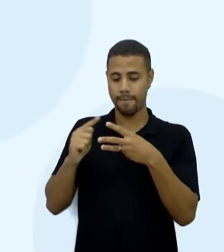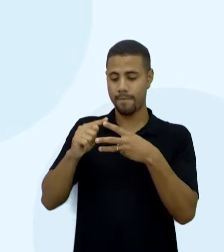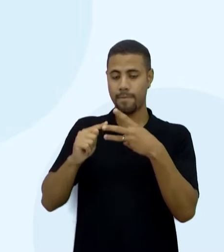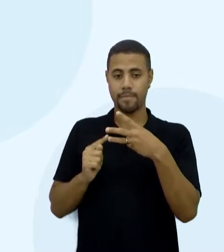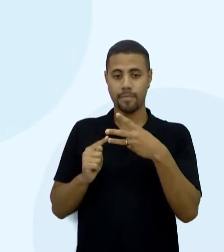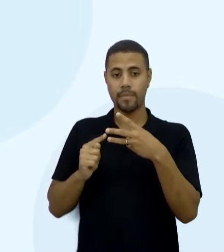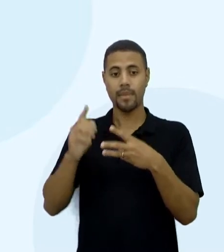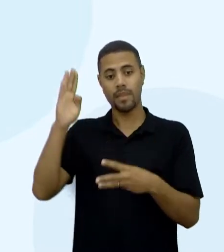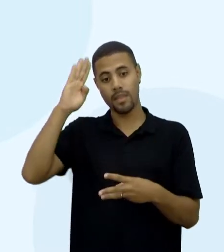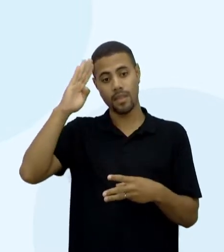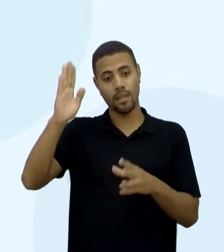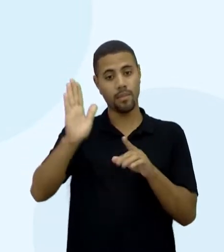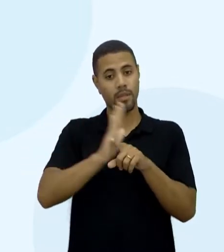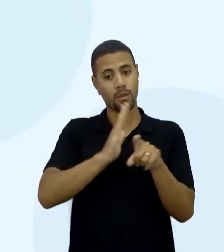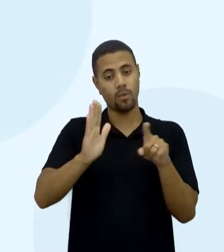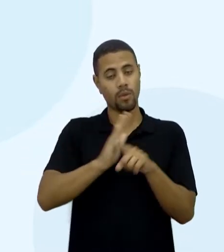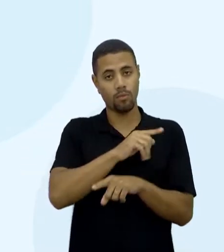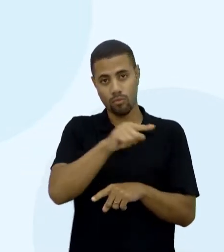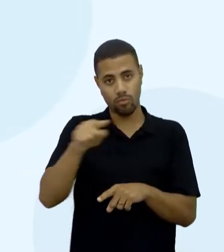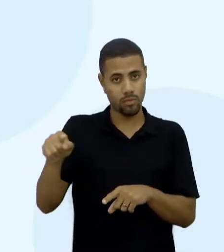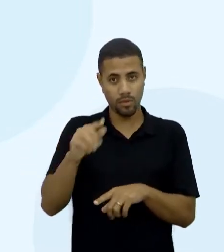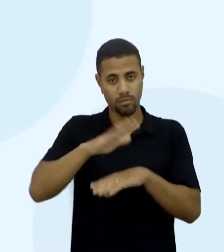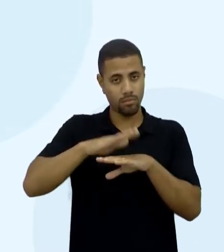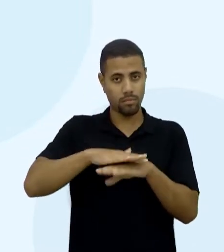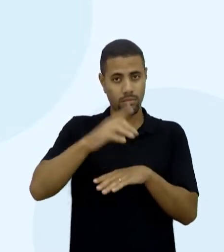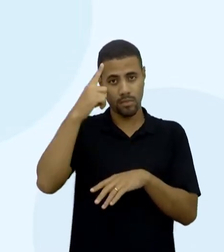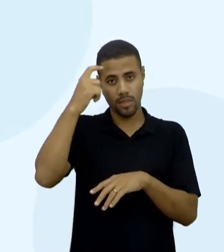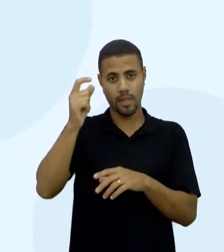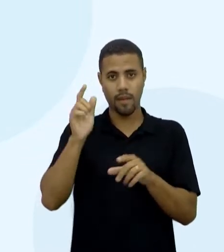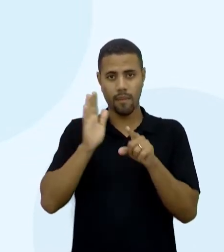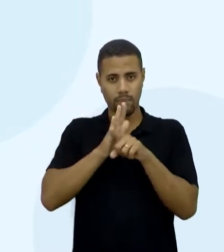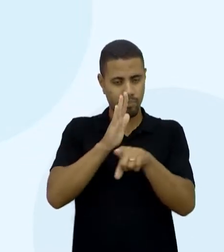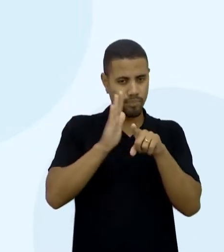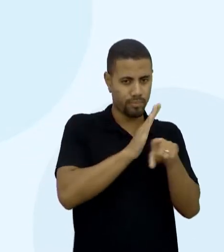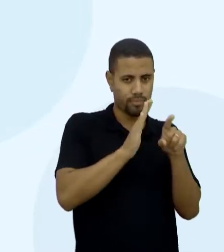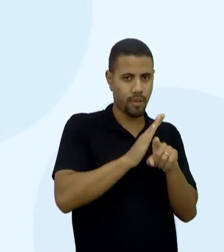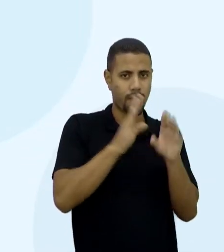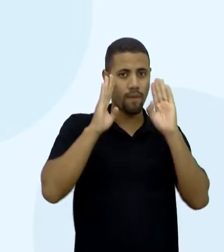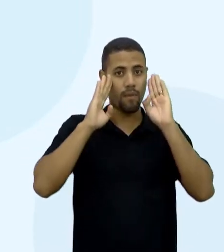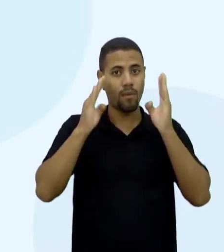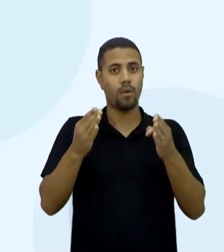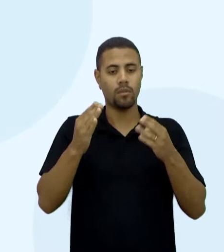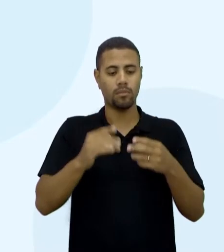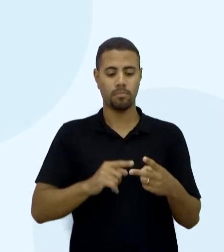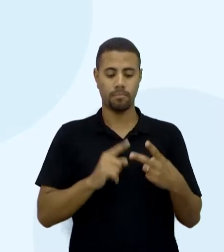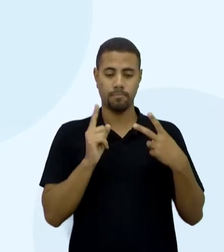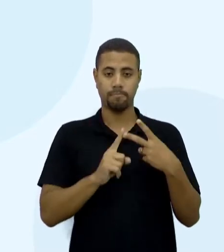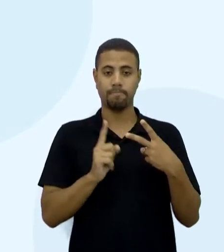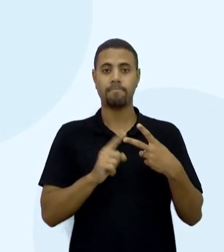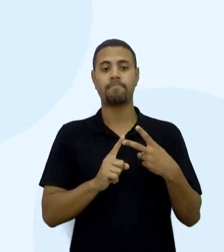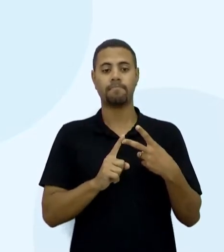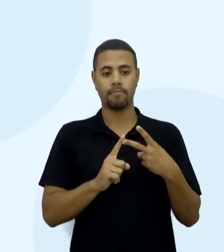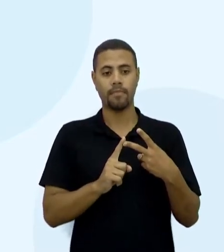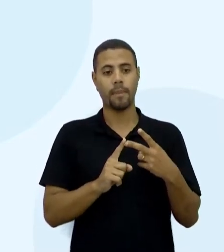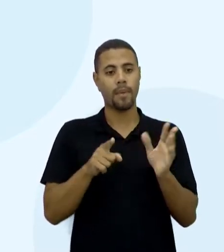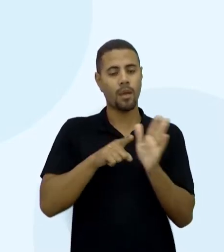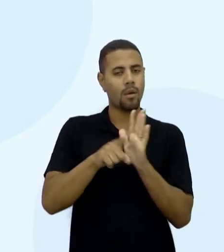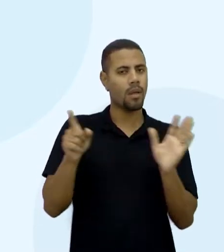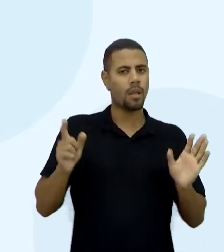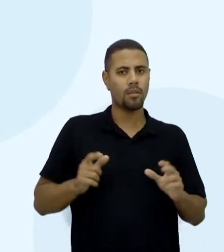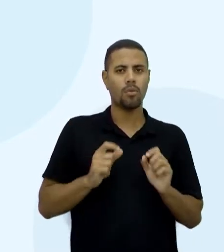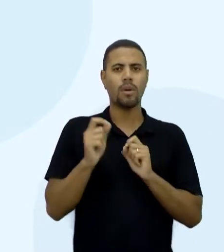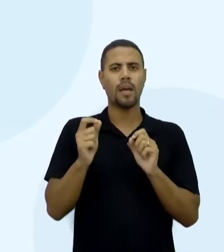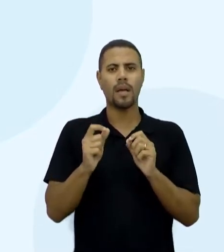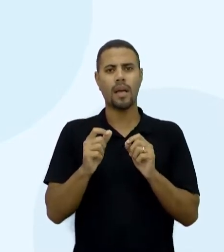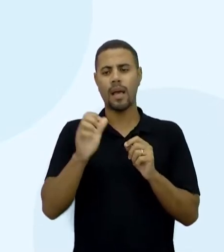principais perguntas que realizarão? Então, focar aí nas perguntas. Fazer perguntas abertas. O que